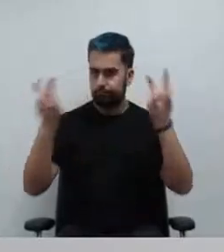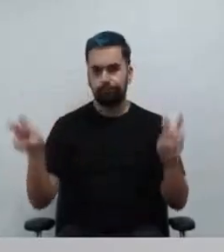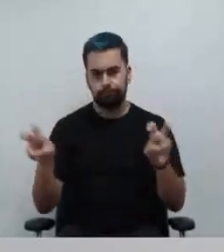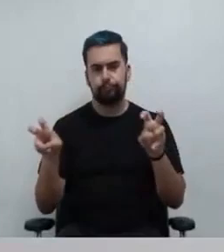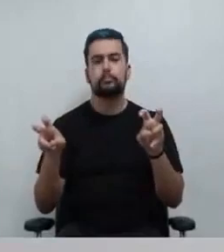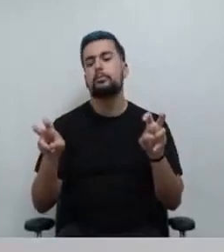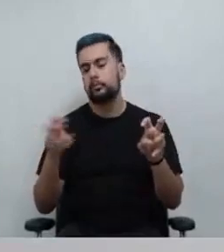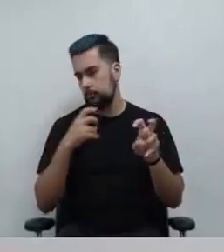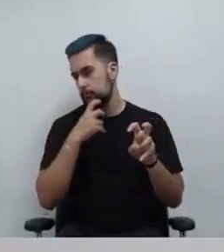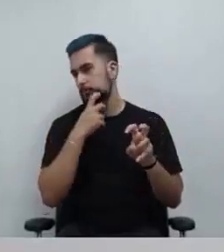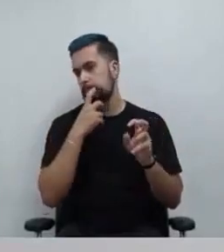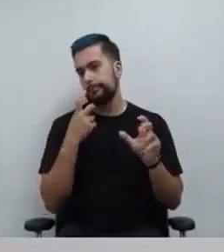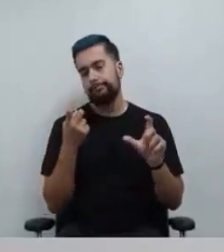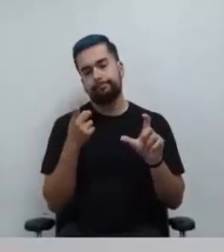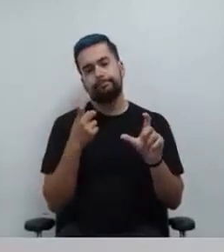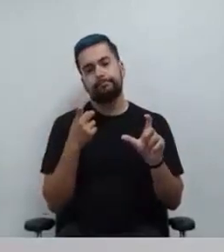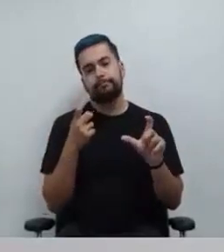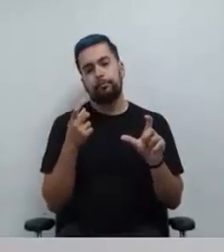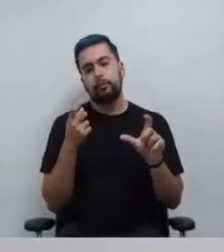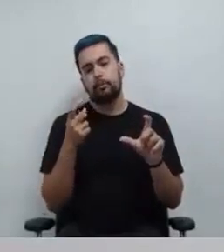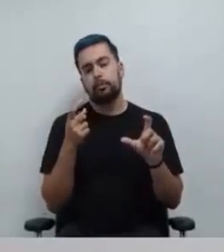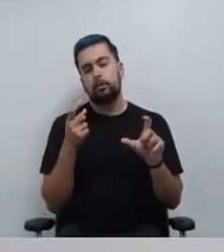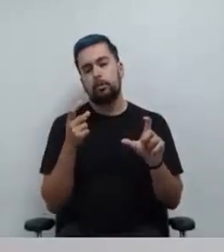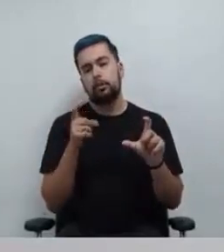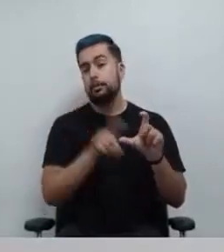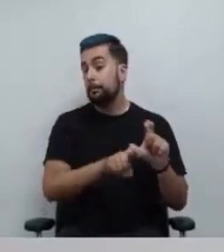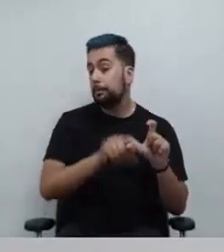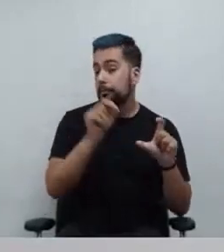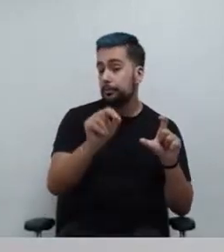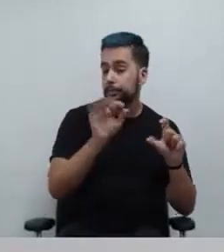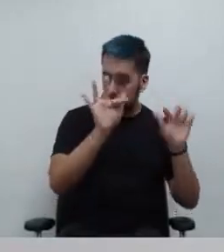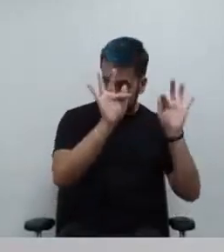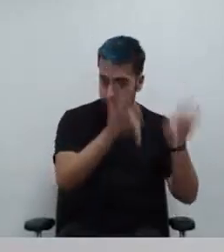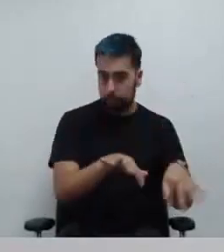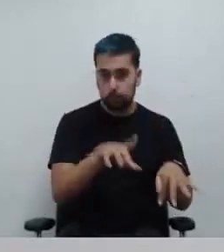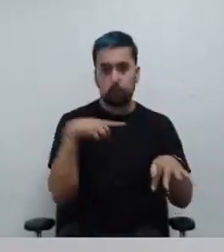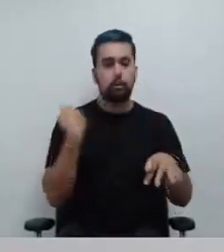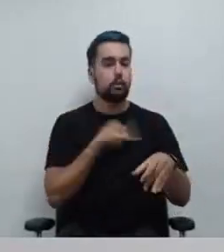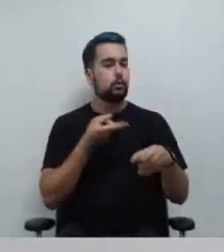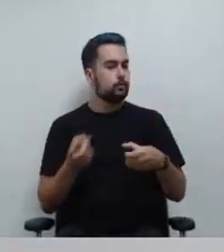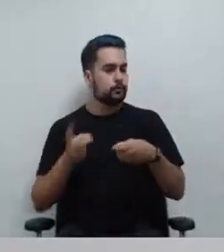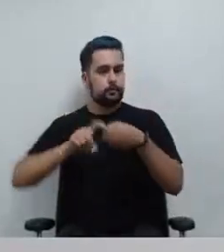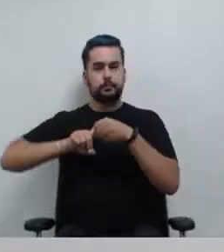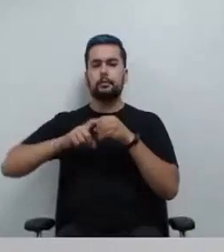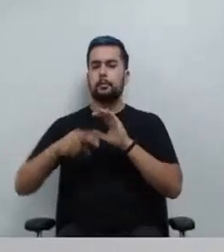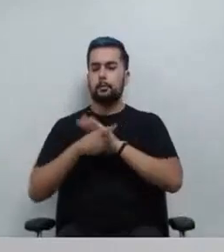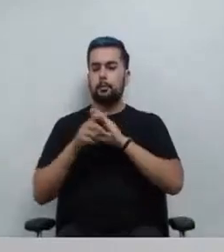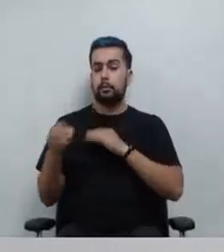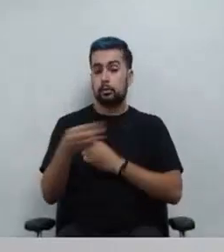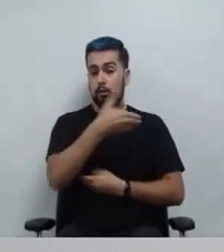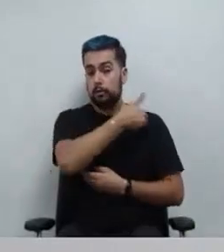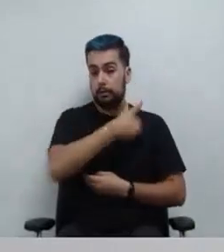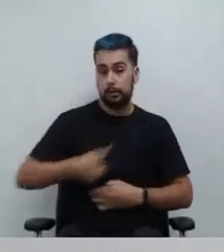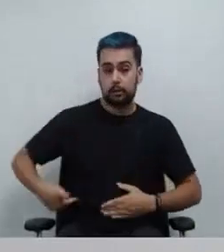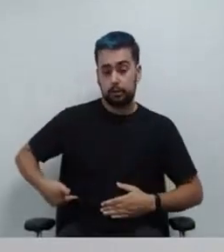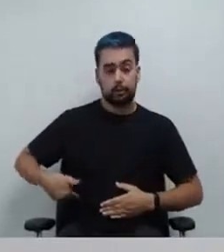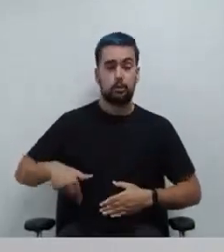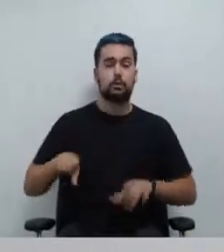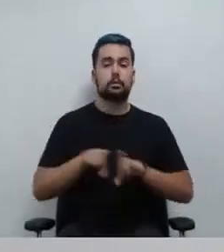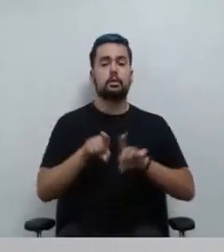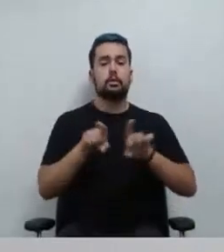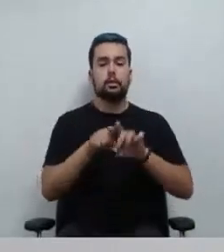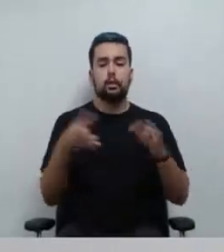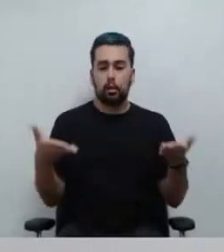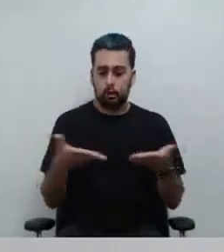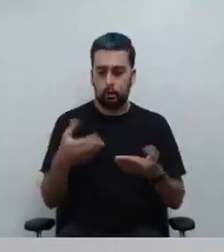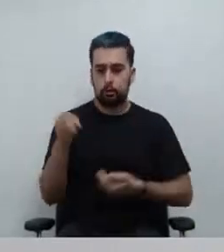ali pendente de uma finalização. Nós retomamos isso com a nova presidência, inclusive, recentemente,